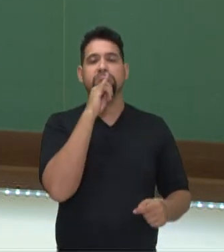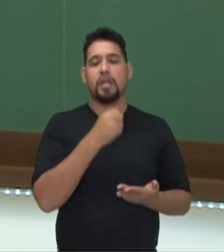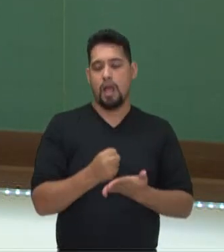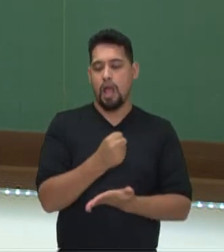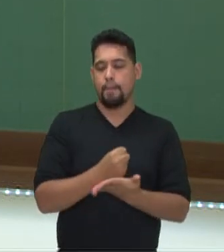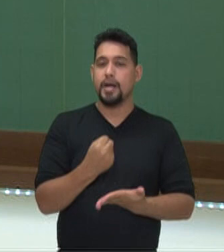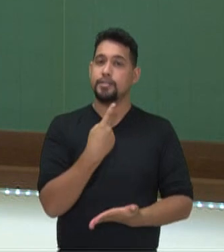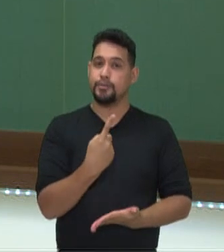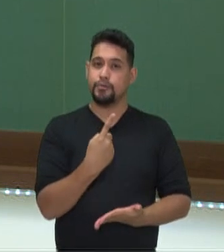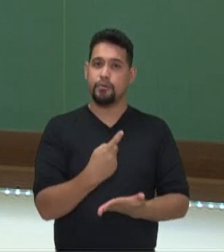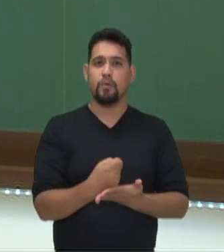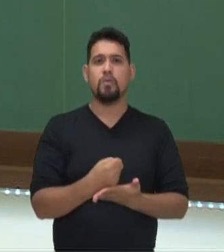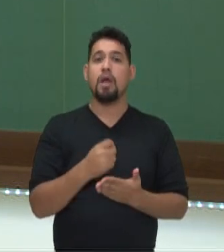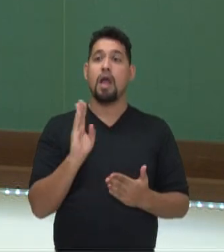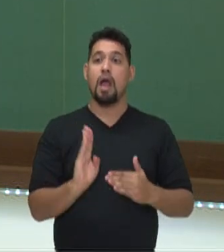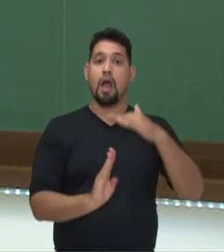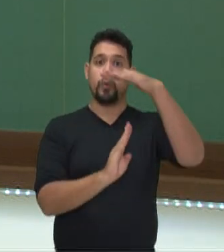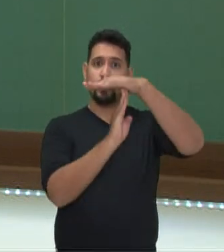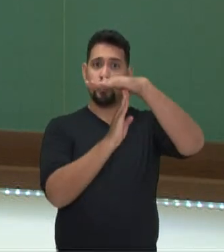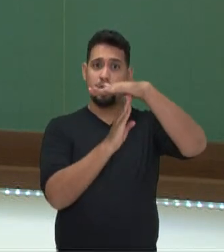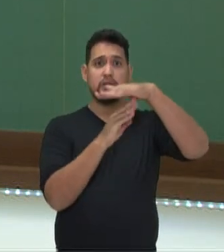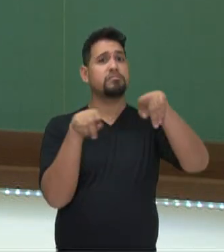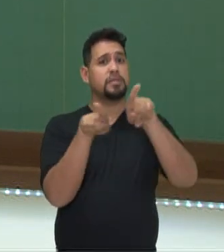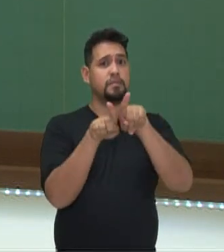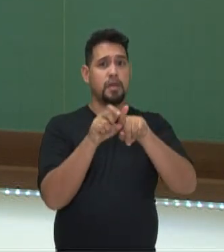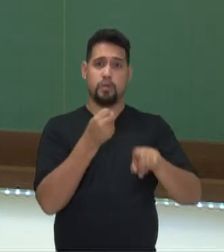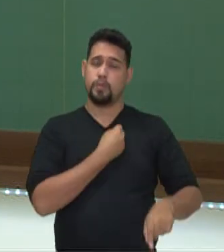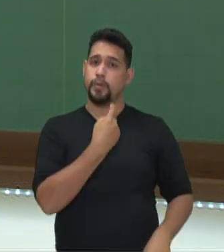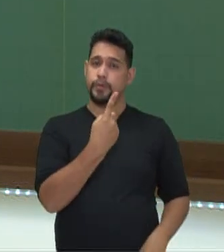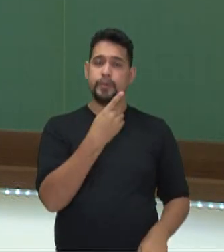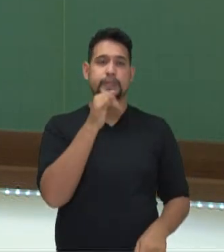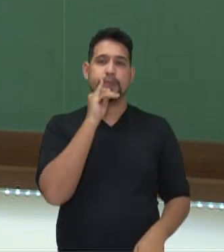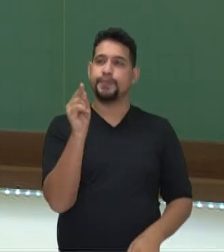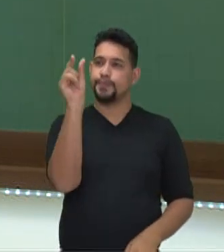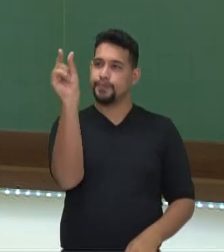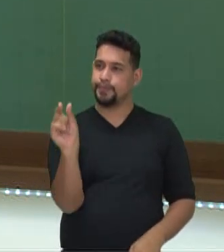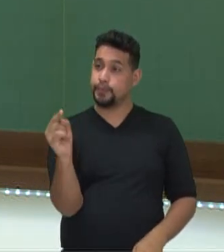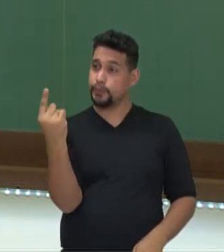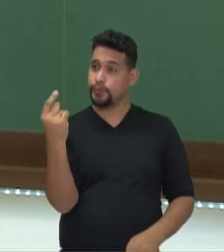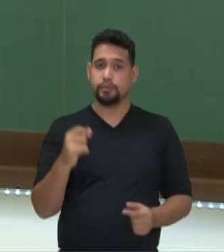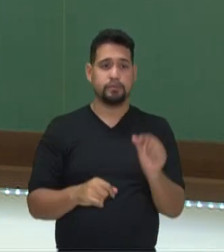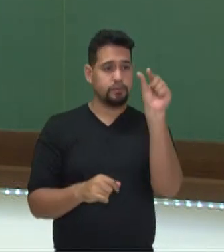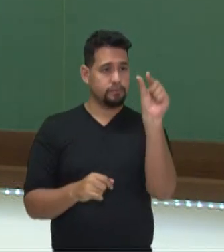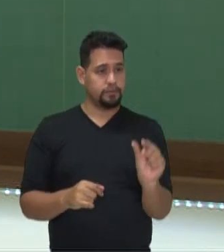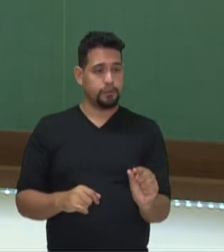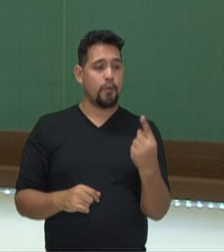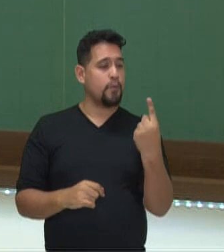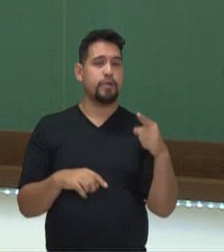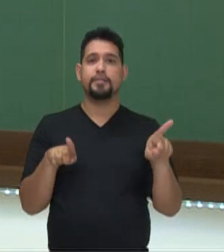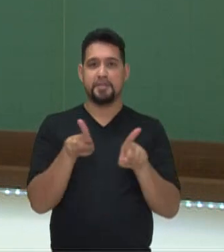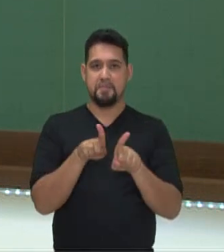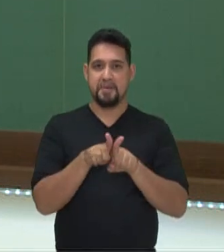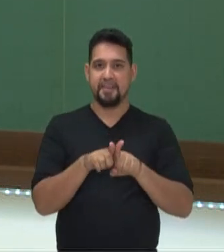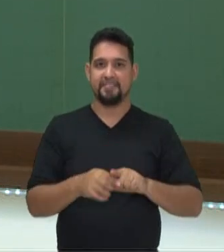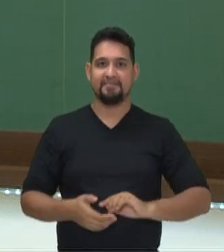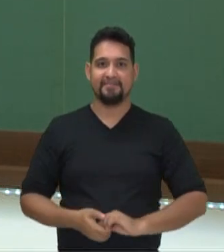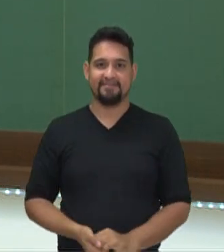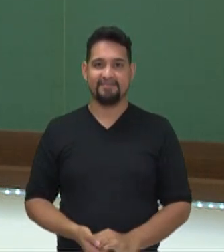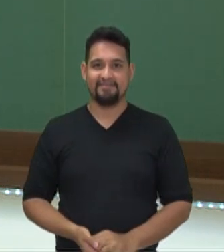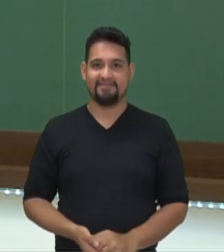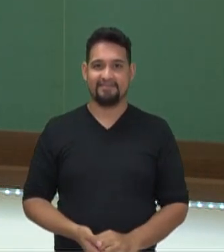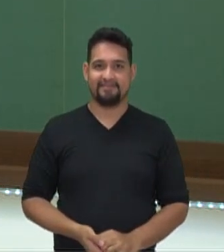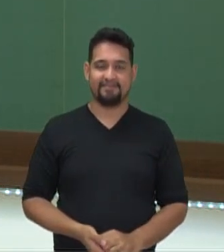1, a minha altura também vai valer 1. Esse ladinho também vai valer 1 e esse outro ladinho também vale